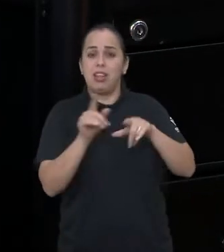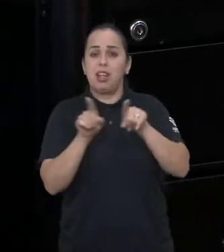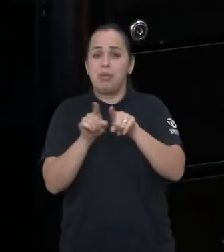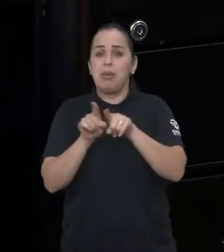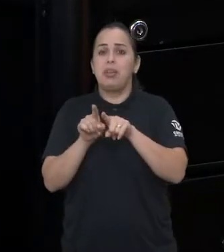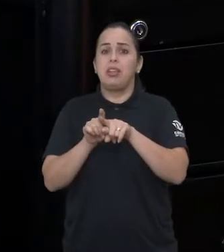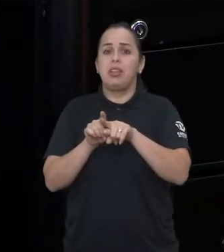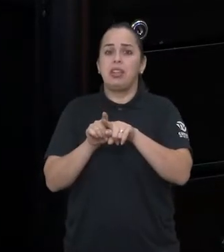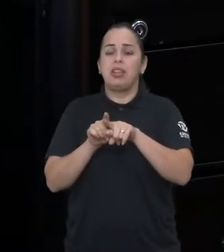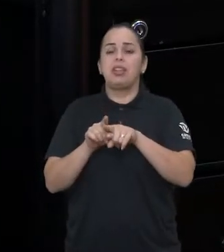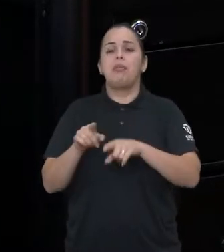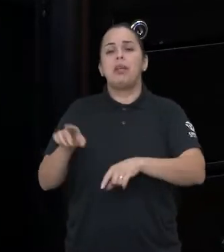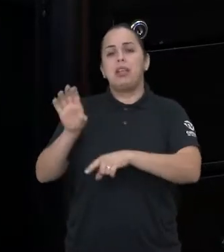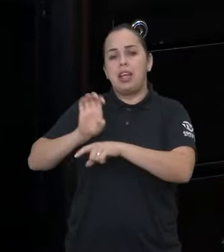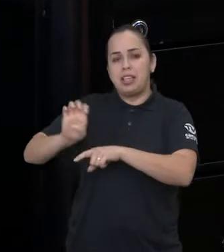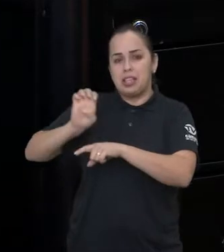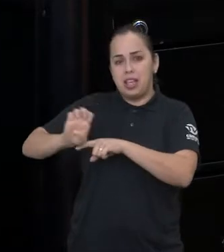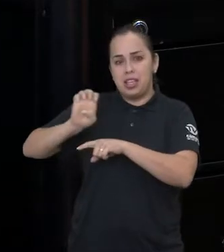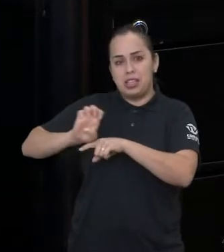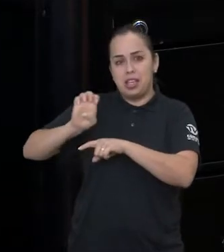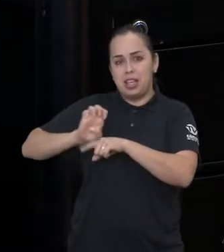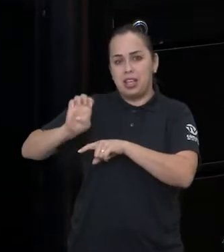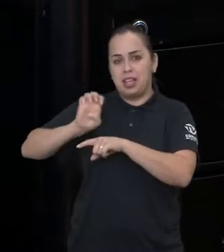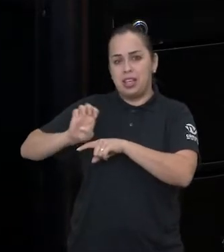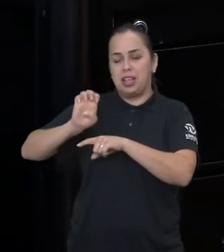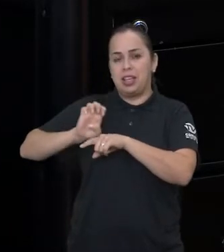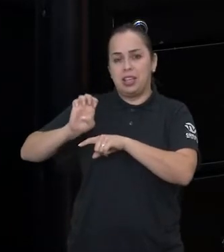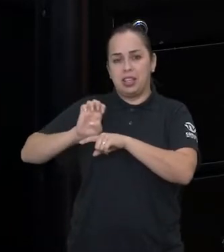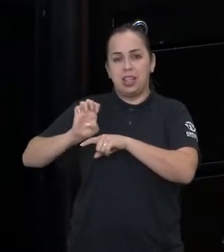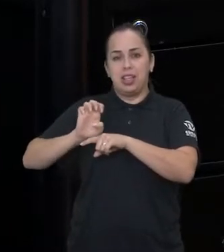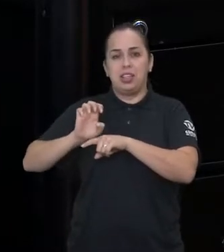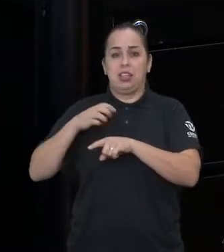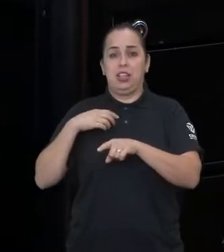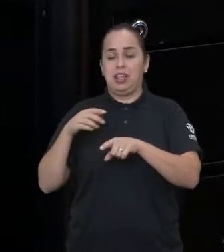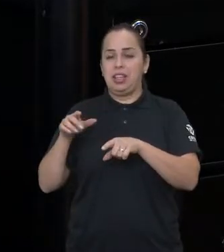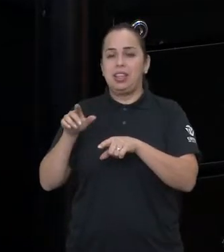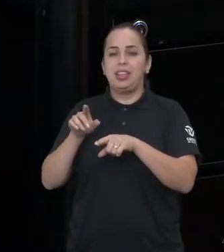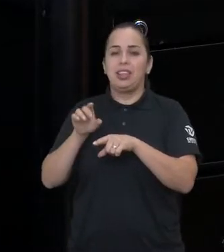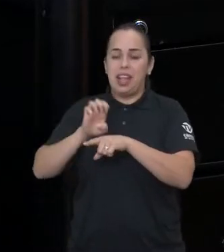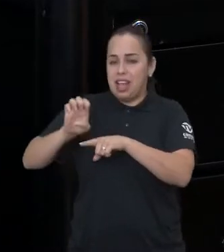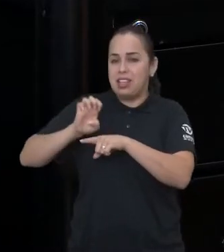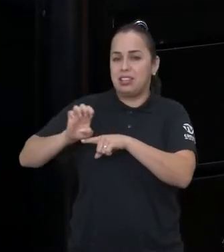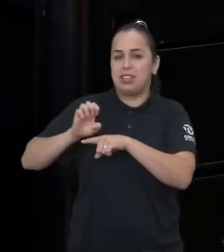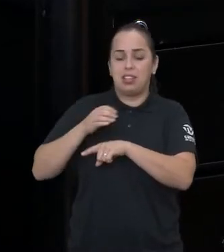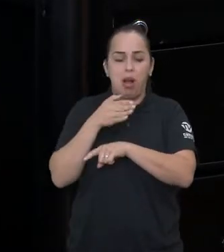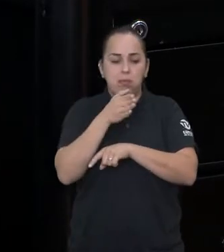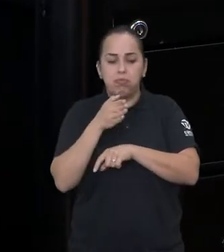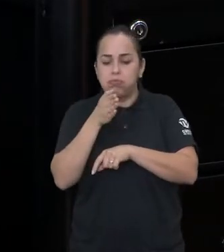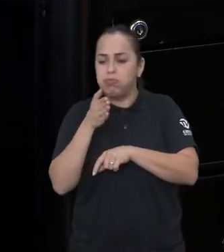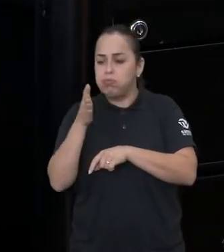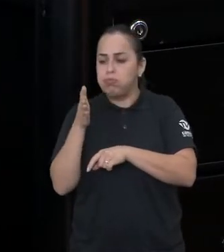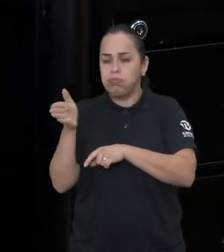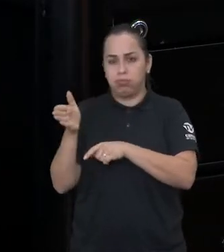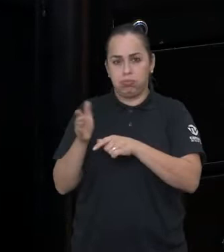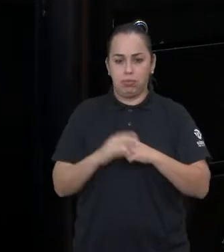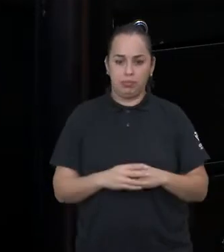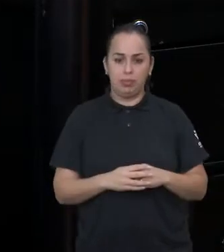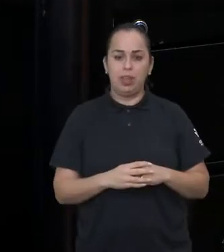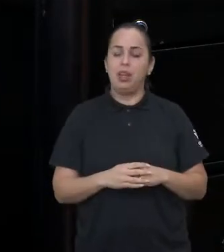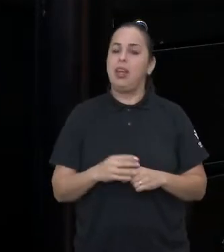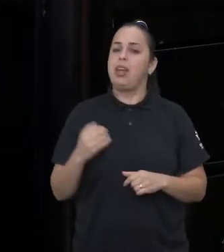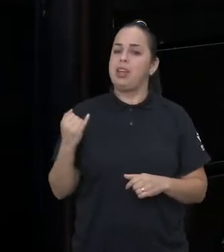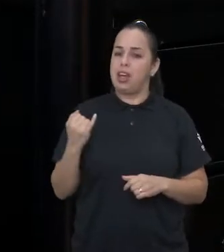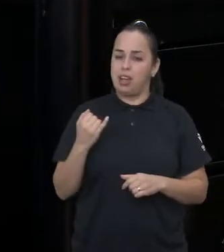contribuir para a formação dos alunos e nós temos também Campos de estágio Então os nossos alunos serviço social fazem estágio né em